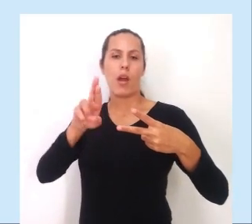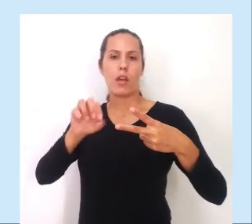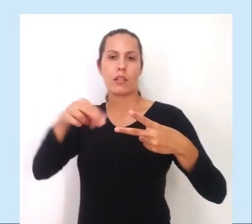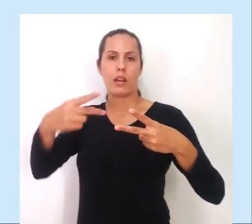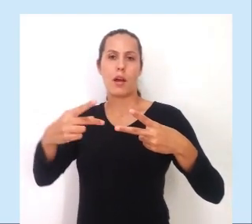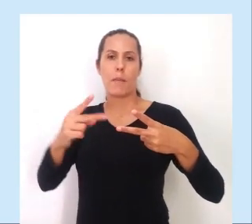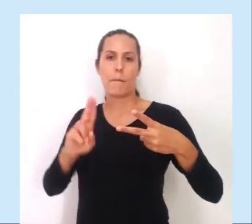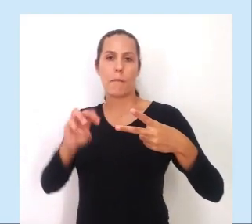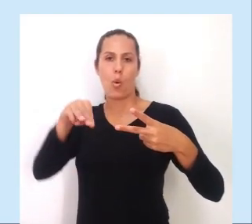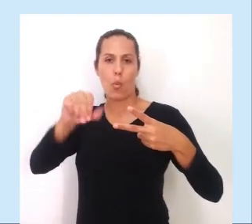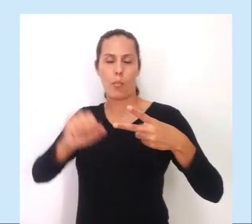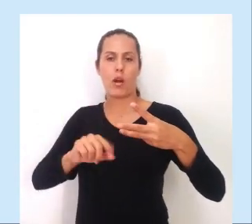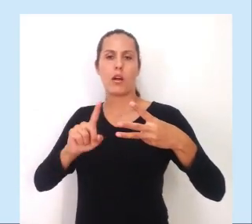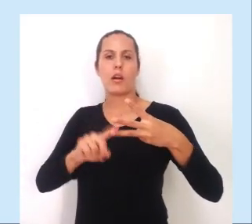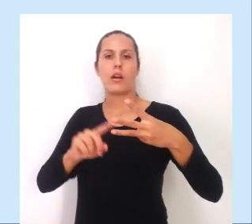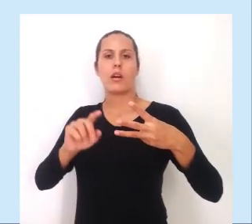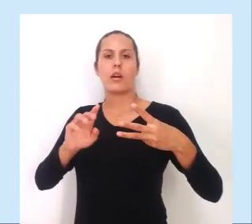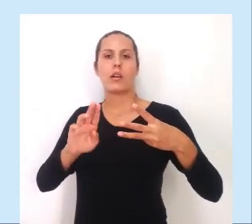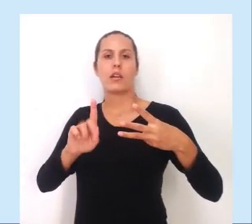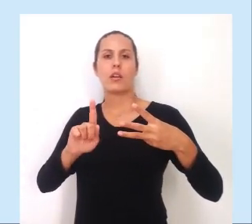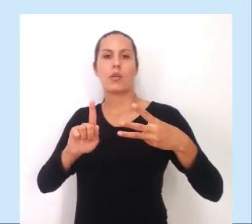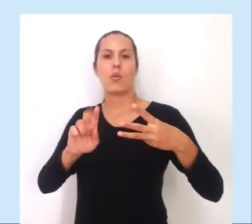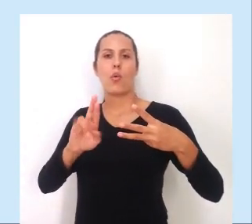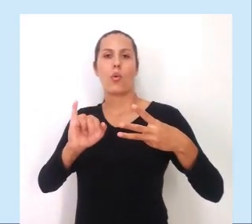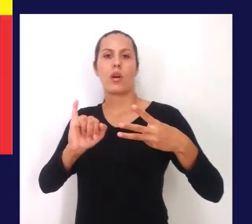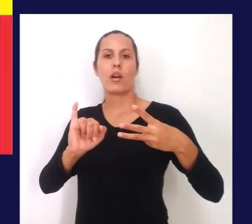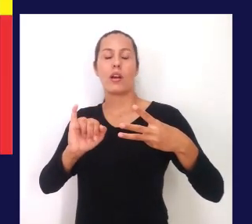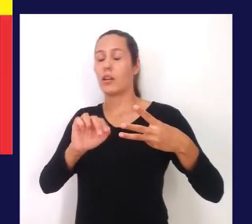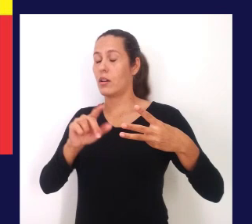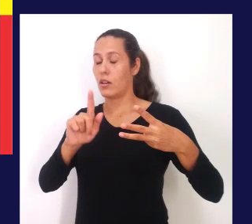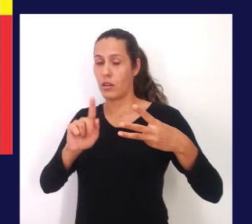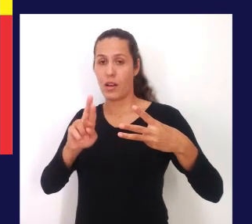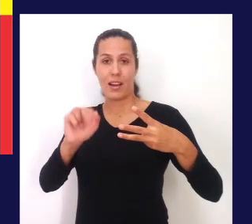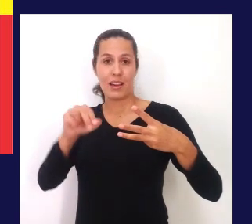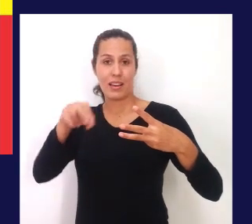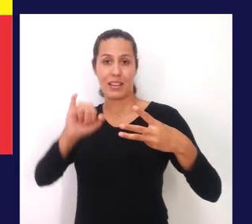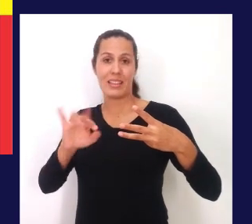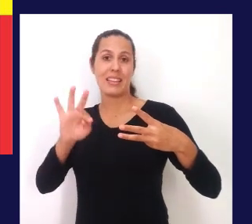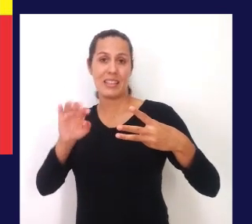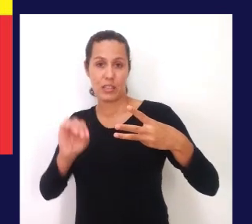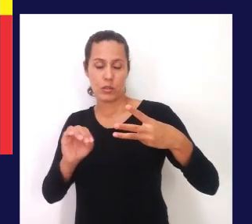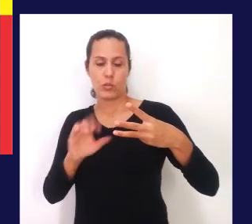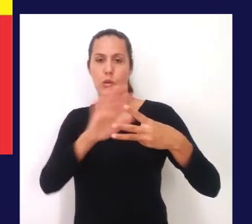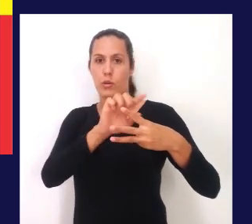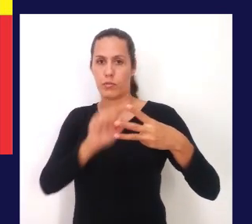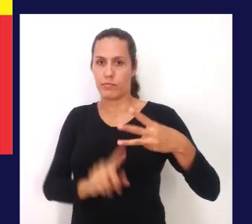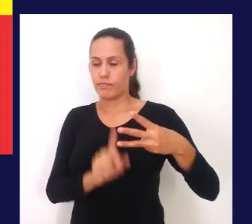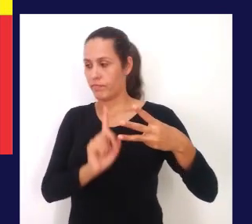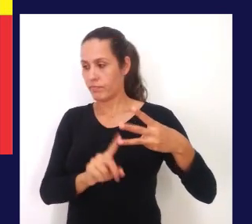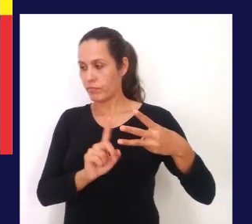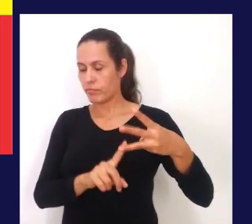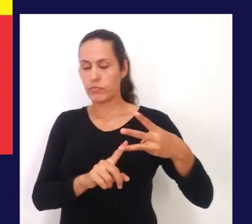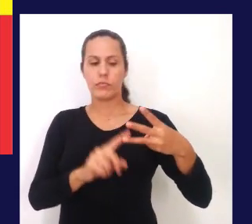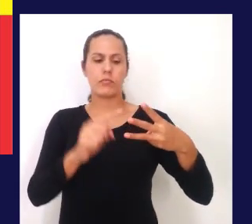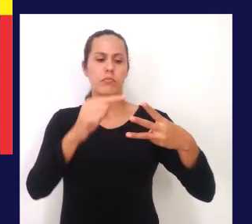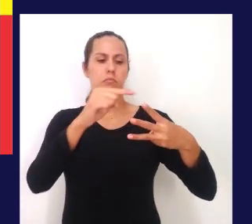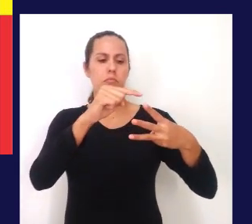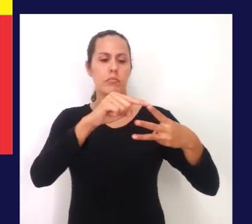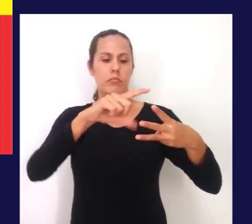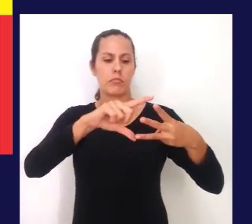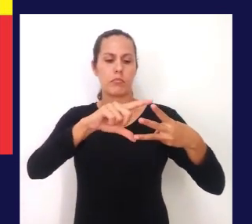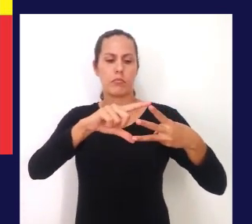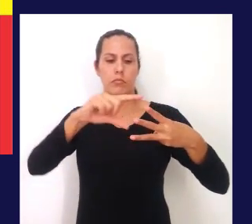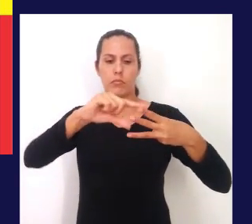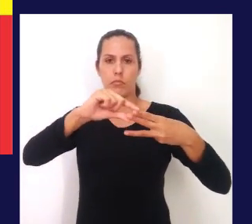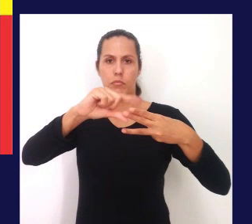quando se fala das rochas que são magmáticas. O basalto, na realidade, e a pedra-pume, ela